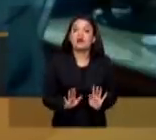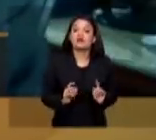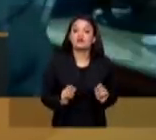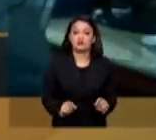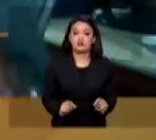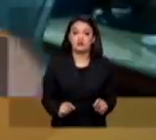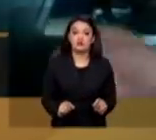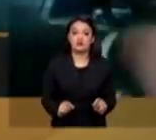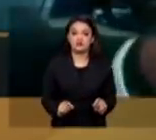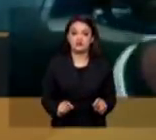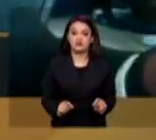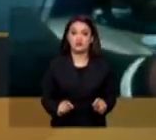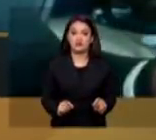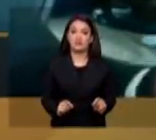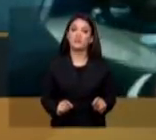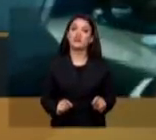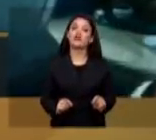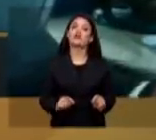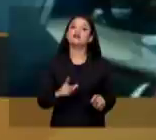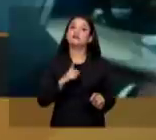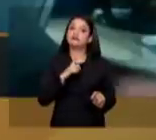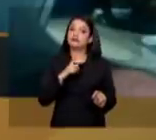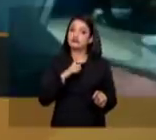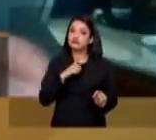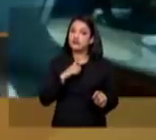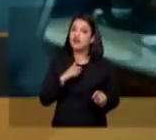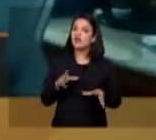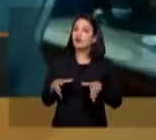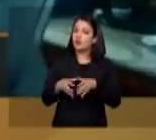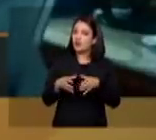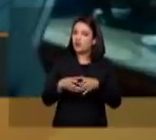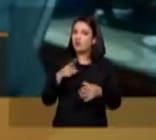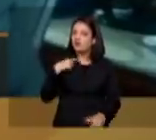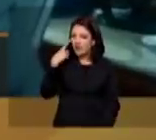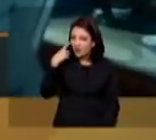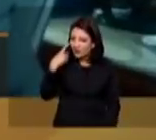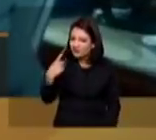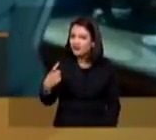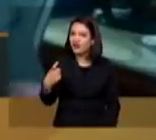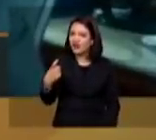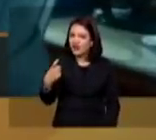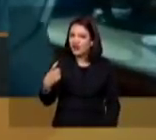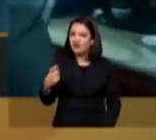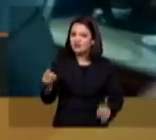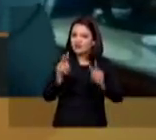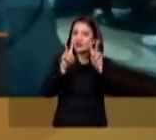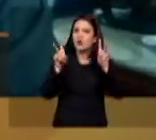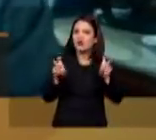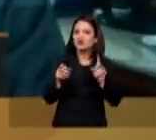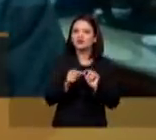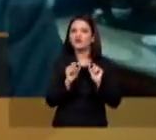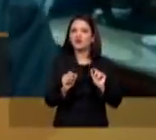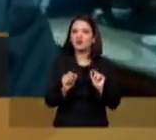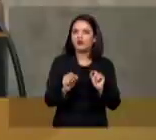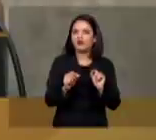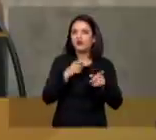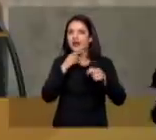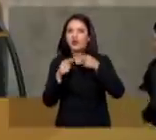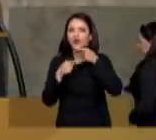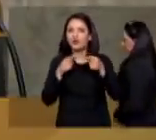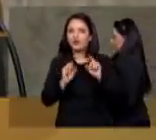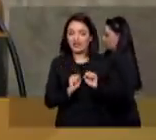há um segmento interessado em que a matéria fique no limbo, que é a defesa. É